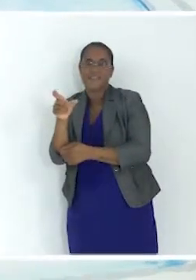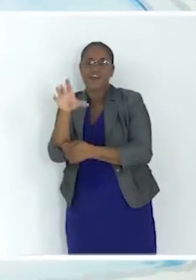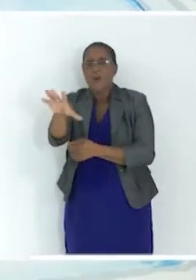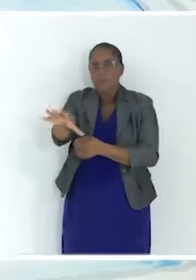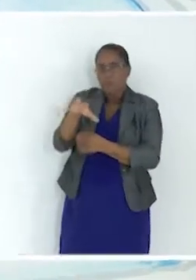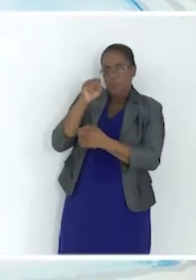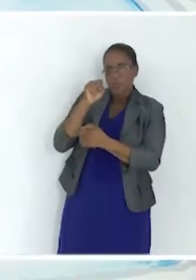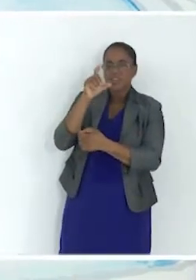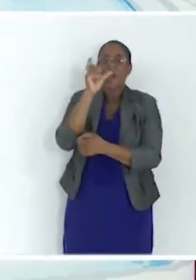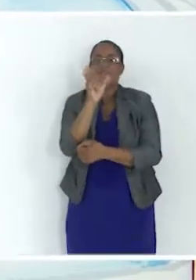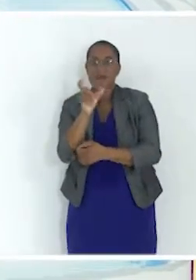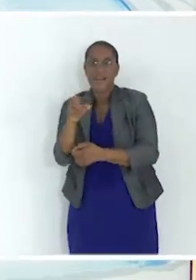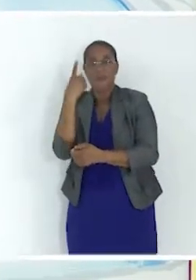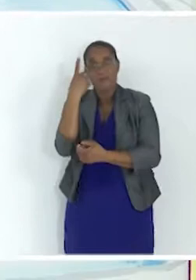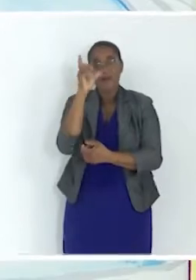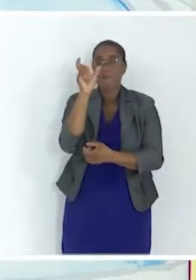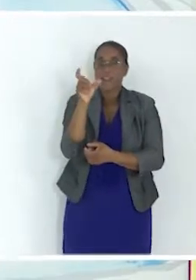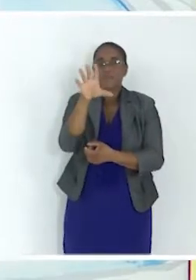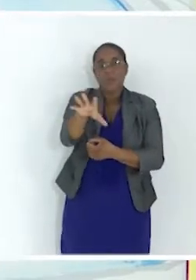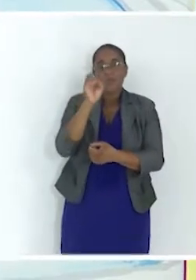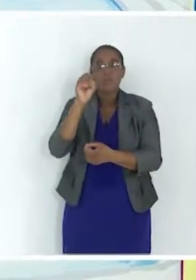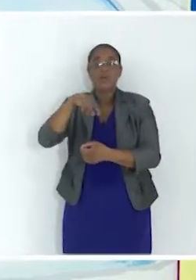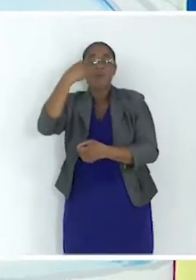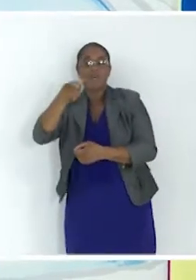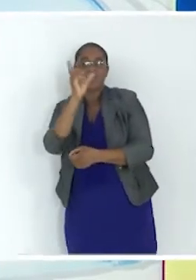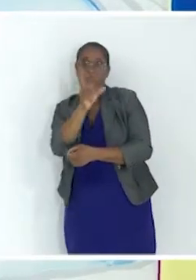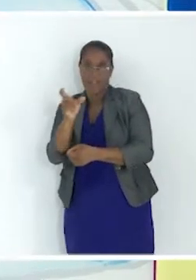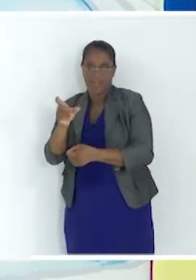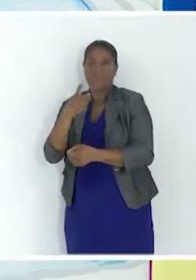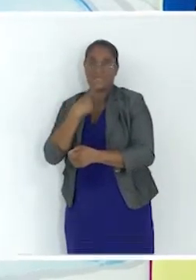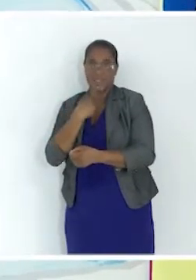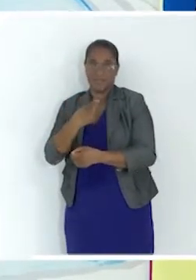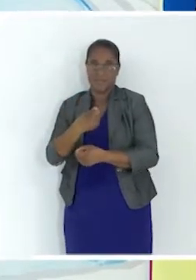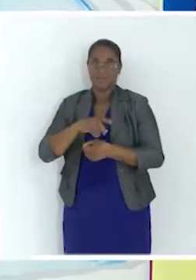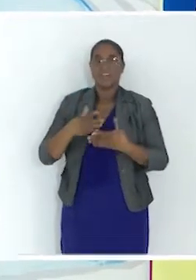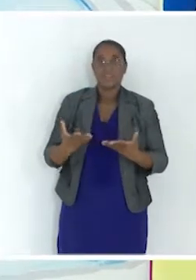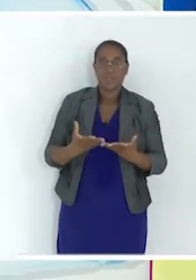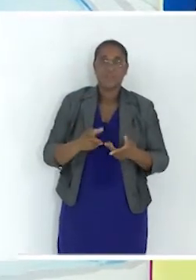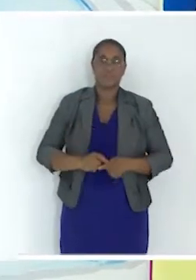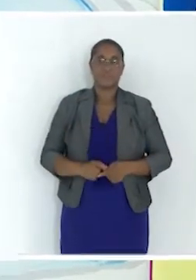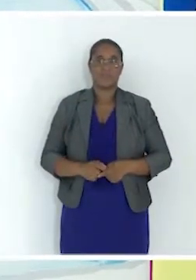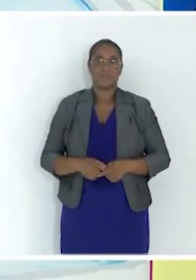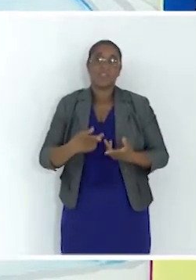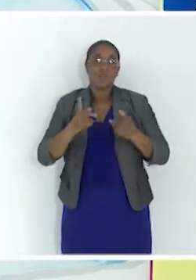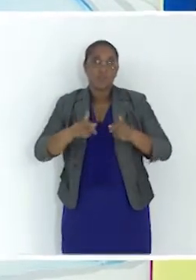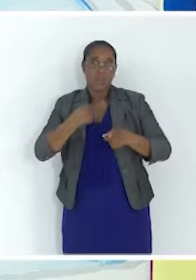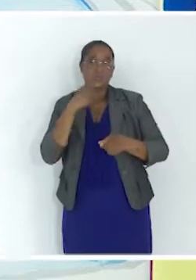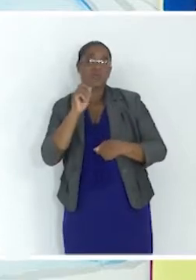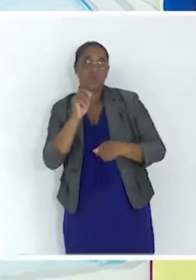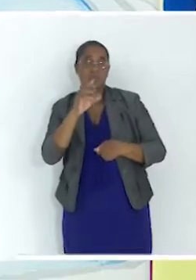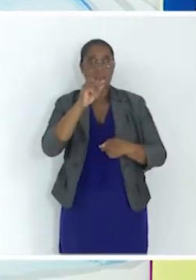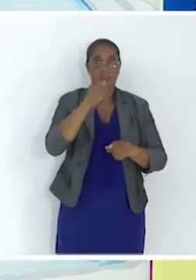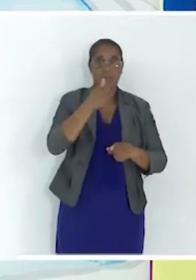outra, certo? Então, a partir de um nome abstrato, vão escrever